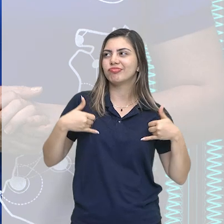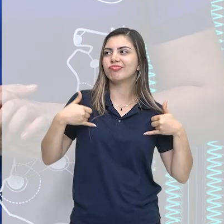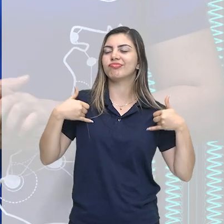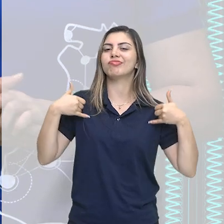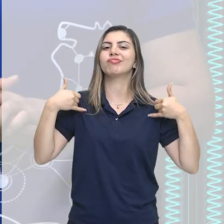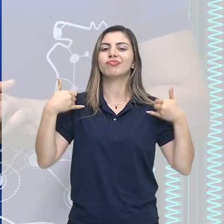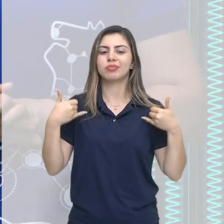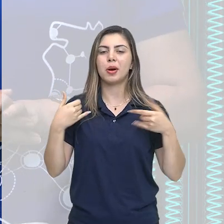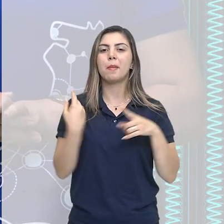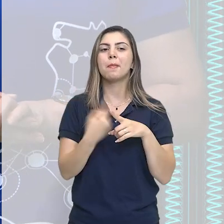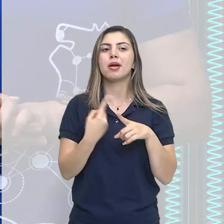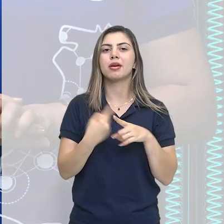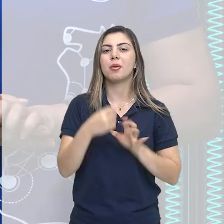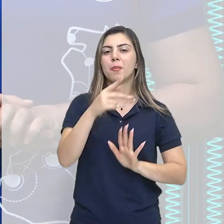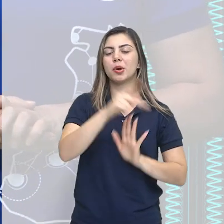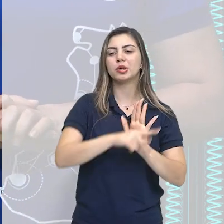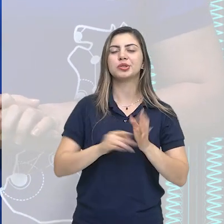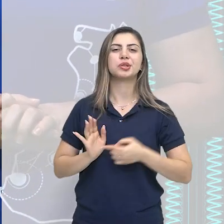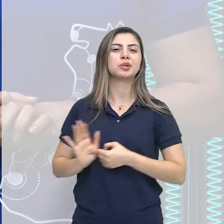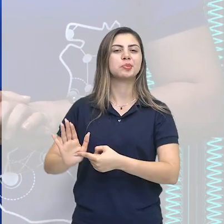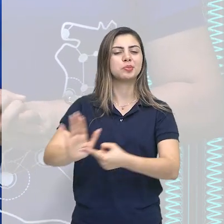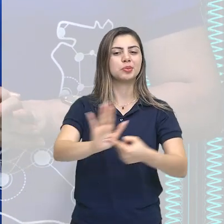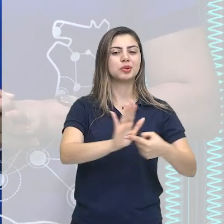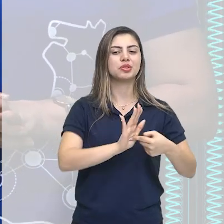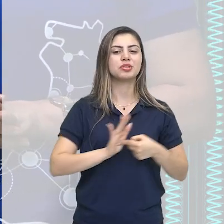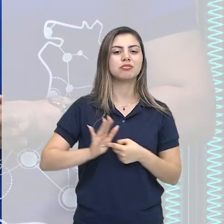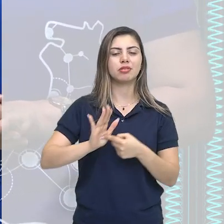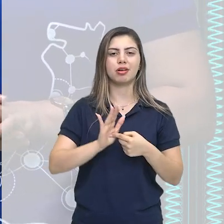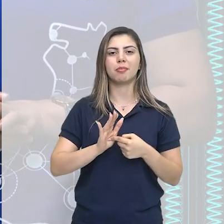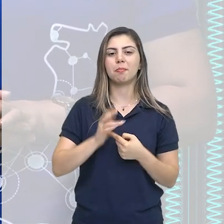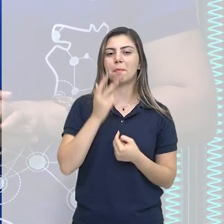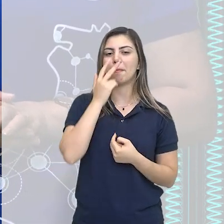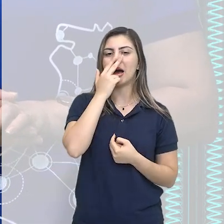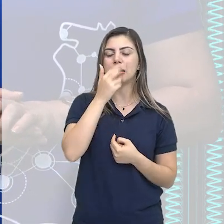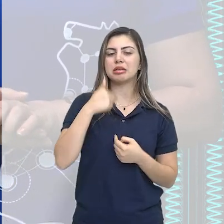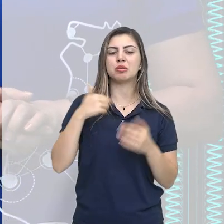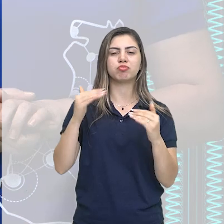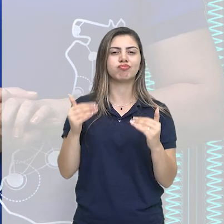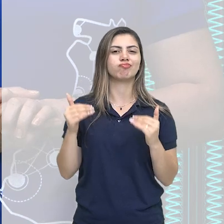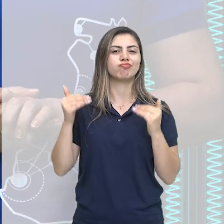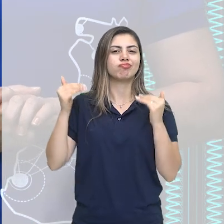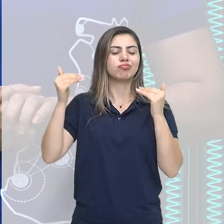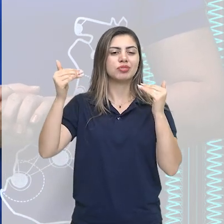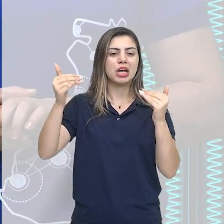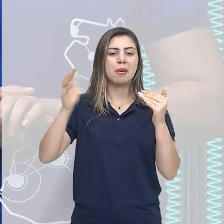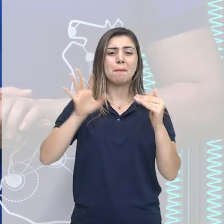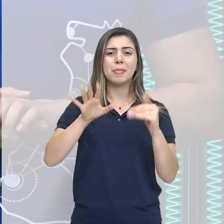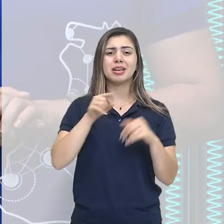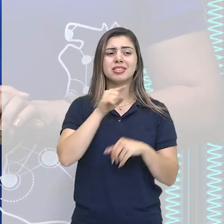né, para apresentar aí o seu projeto com um ar de chefe, mas que na verdade ele não é chefe, mas